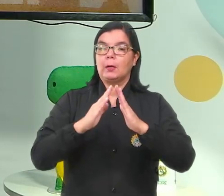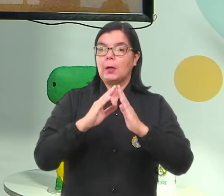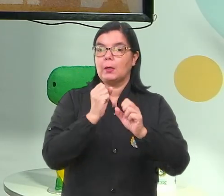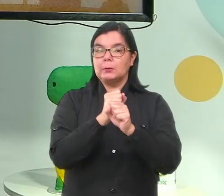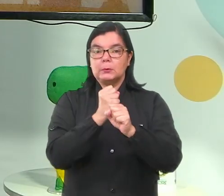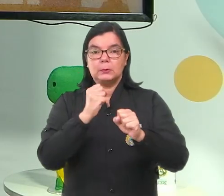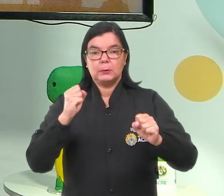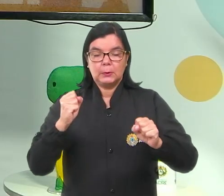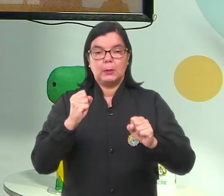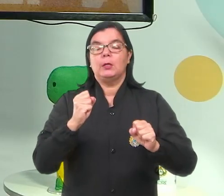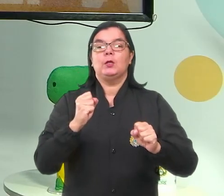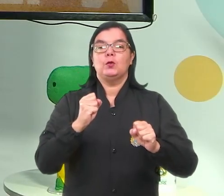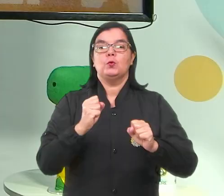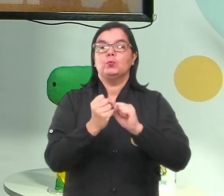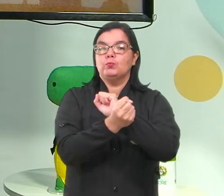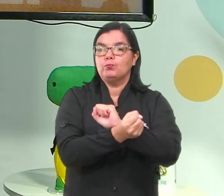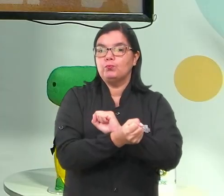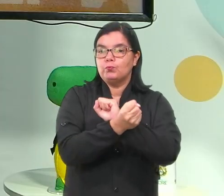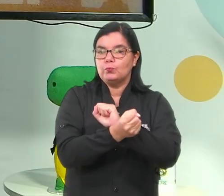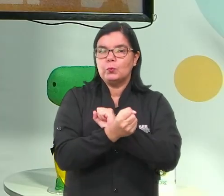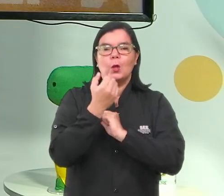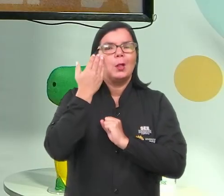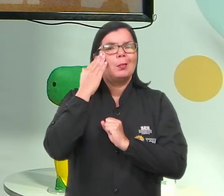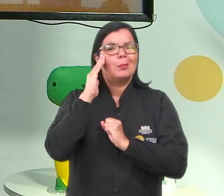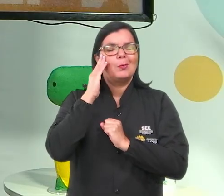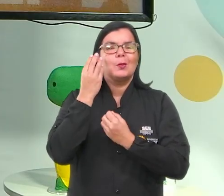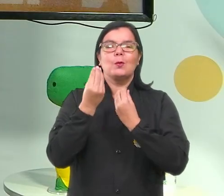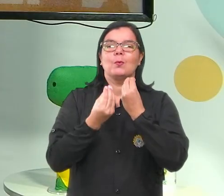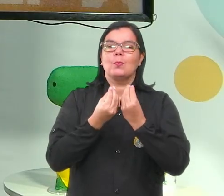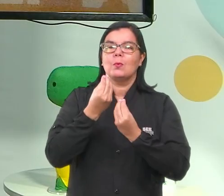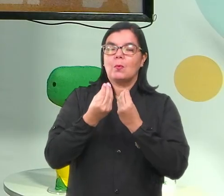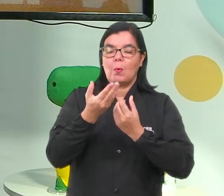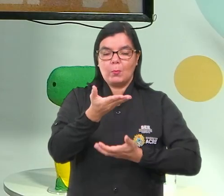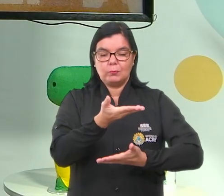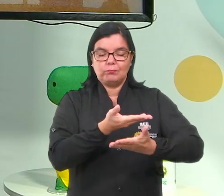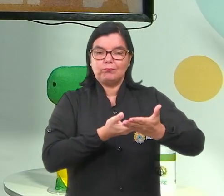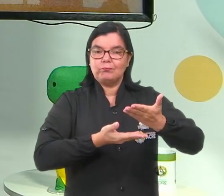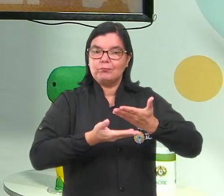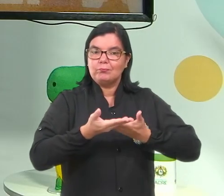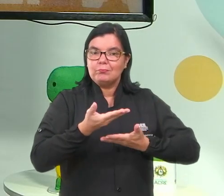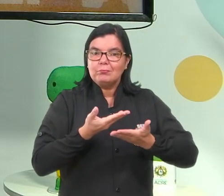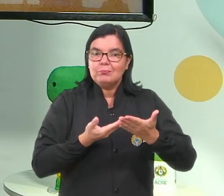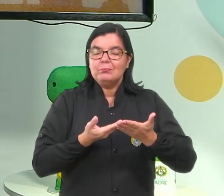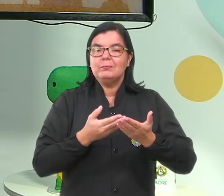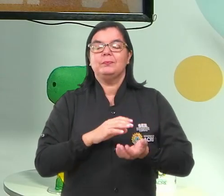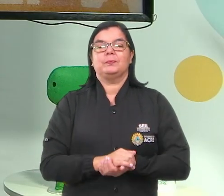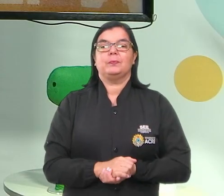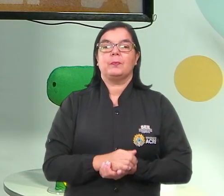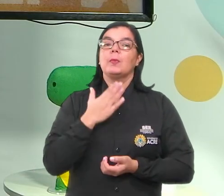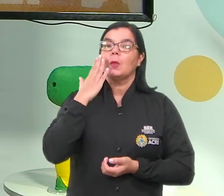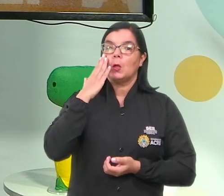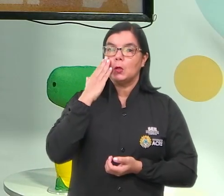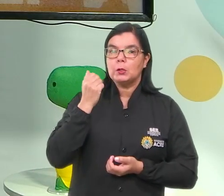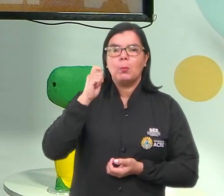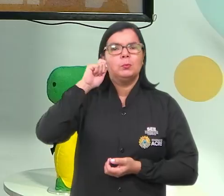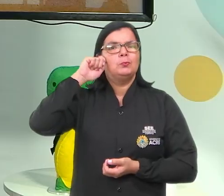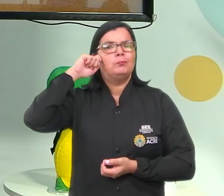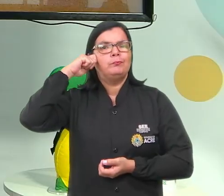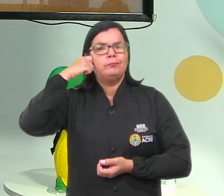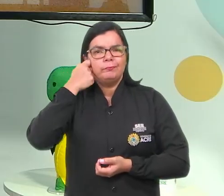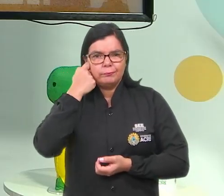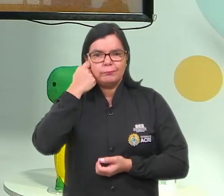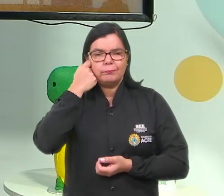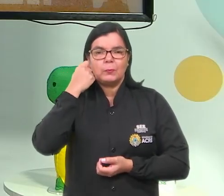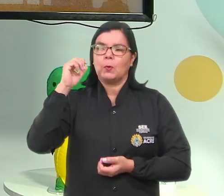e Senzala, compreender justamente essas relações. E nós sabemos que o negro, né,